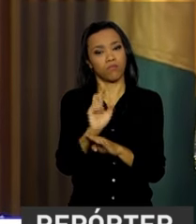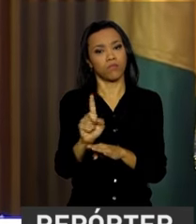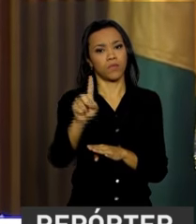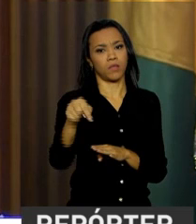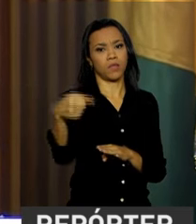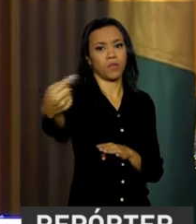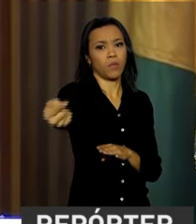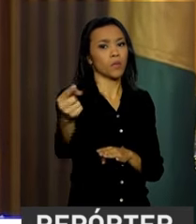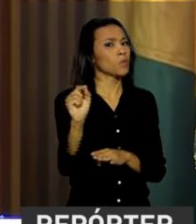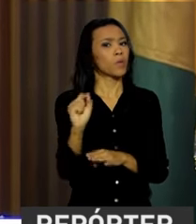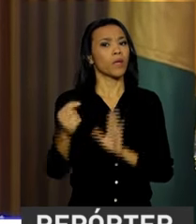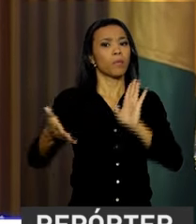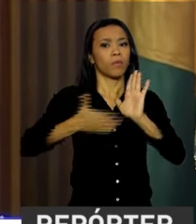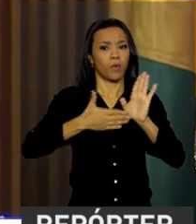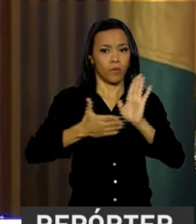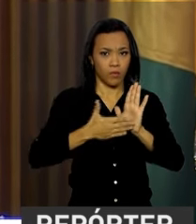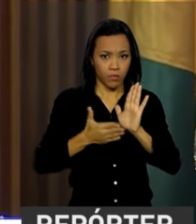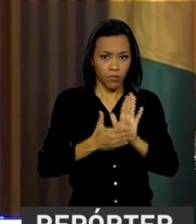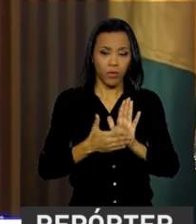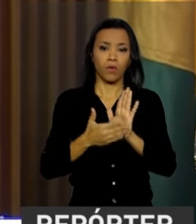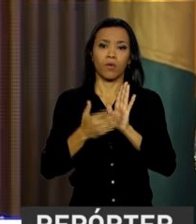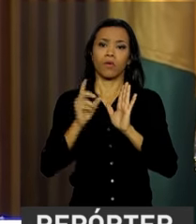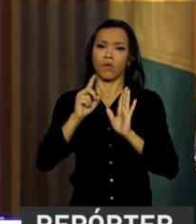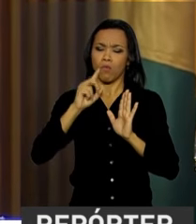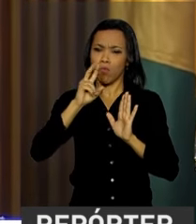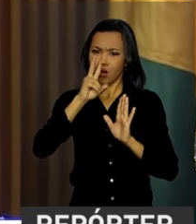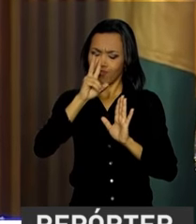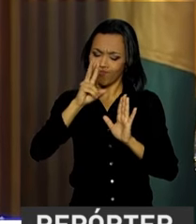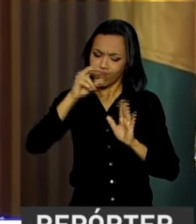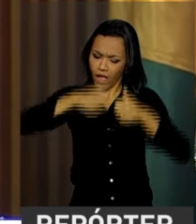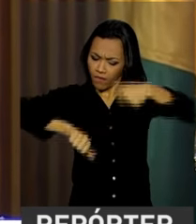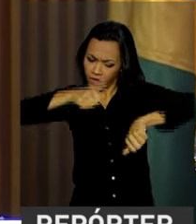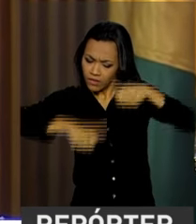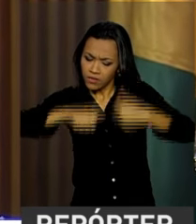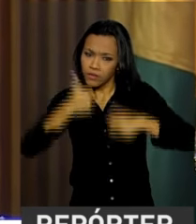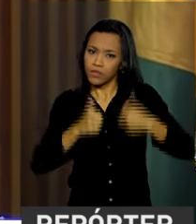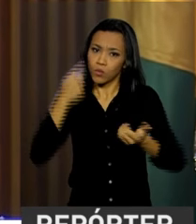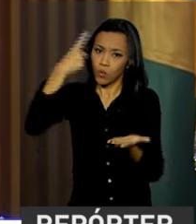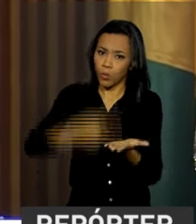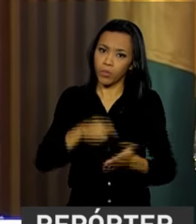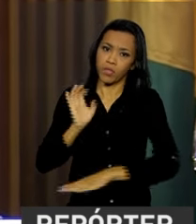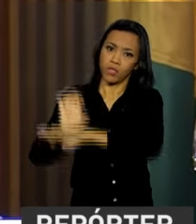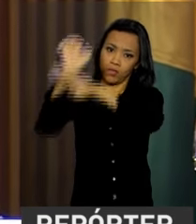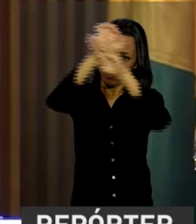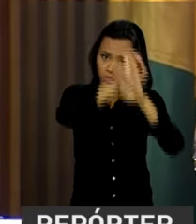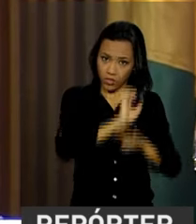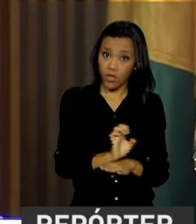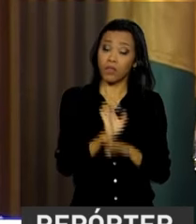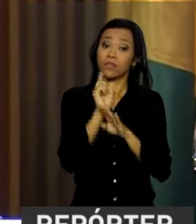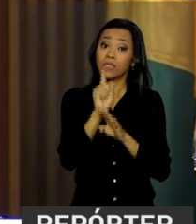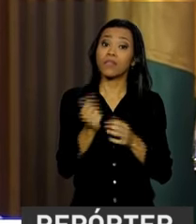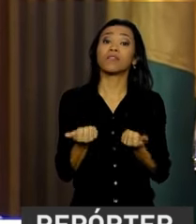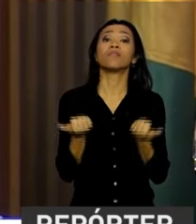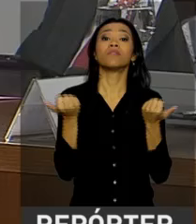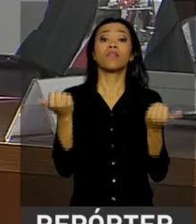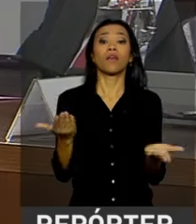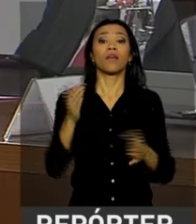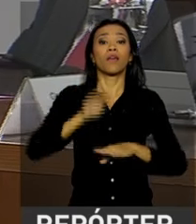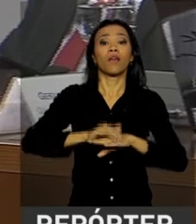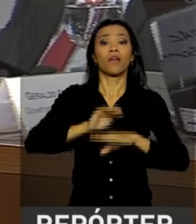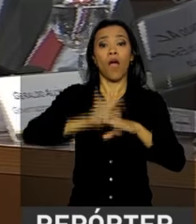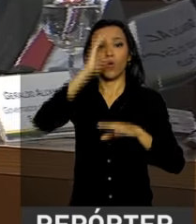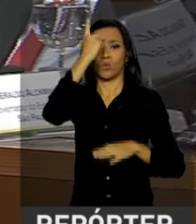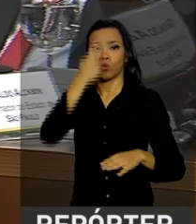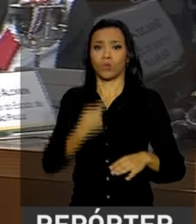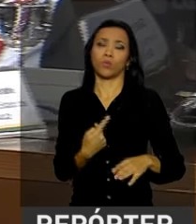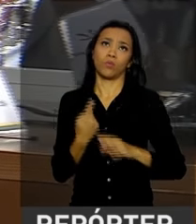adiante, propor uma fortíssima revisão do Pacto Federativo que conceda maior autonomia aos